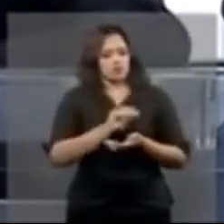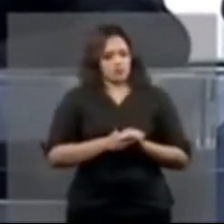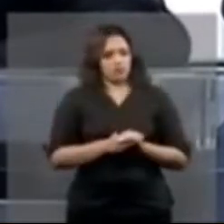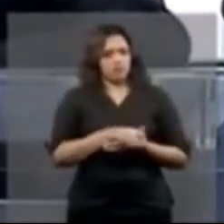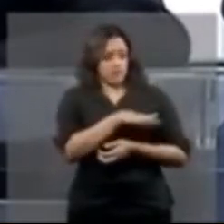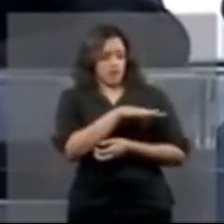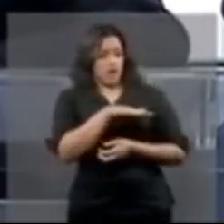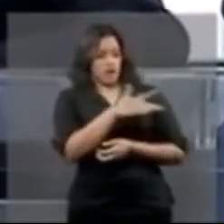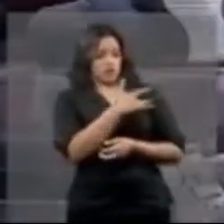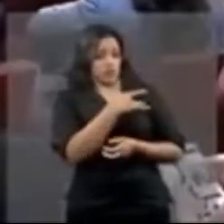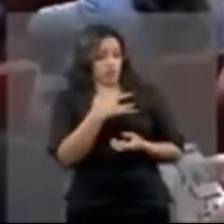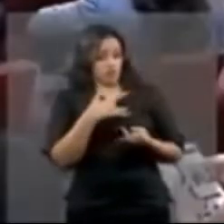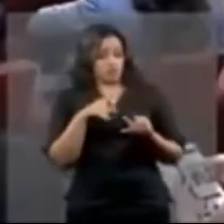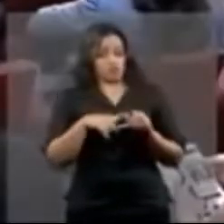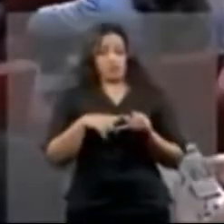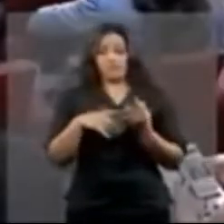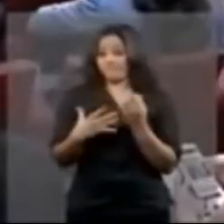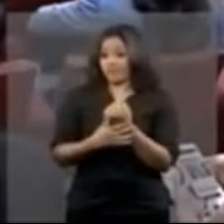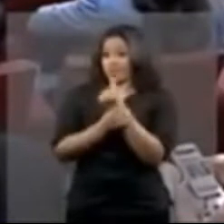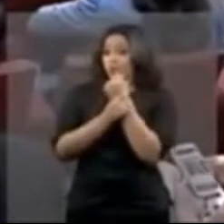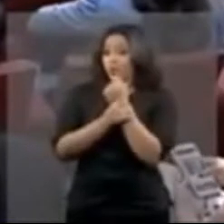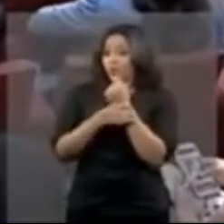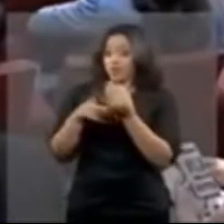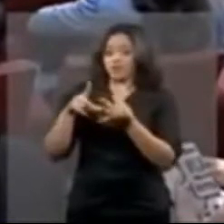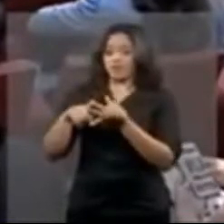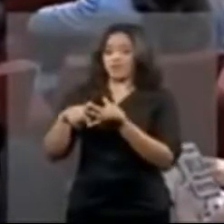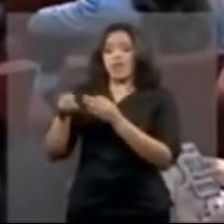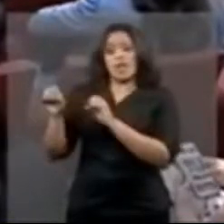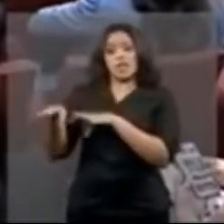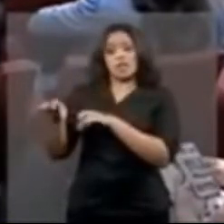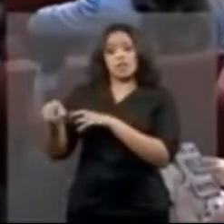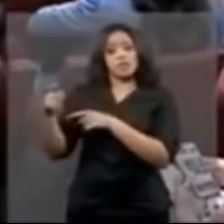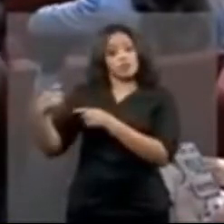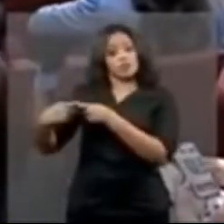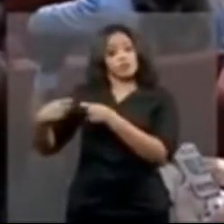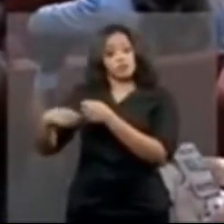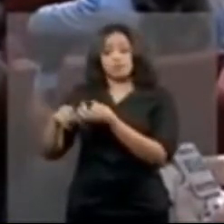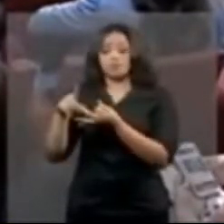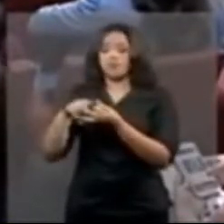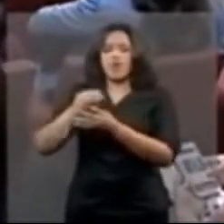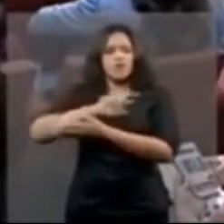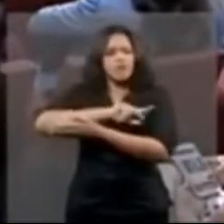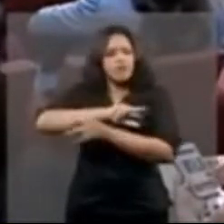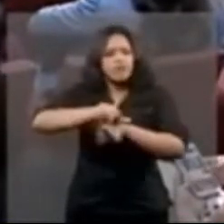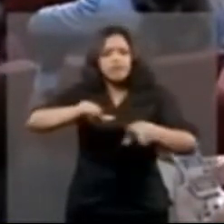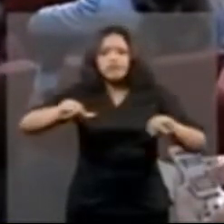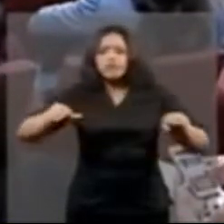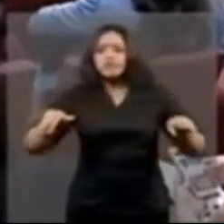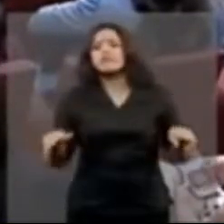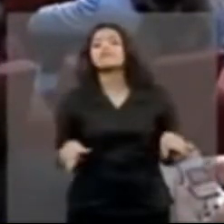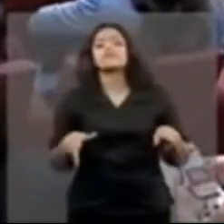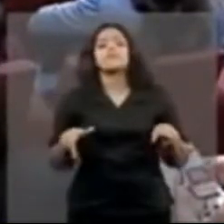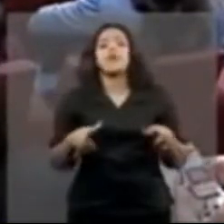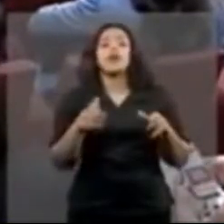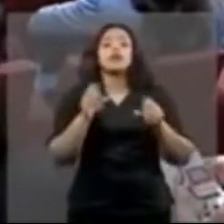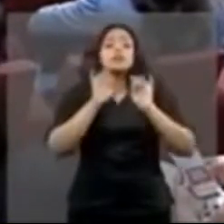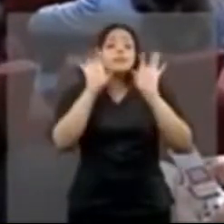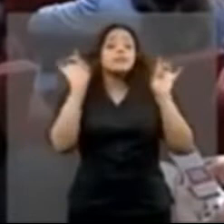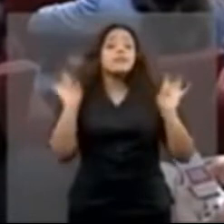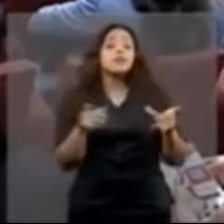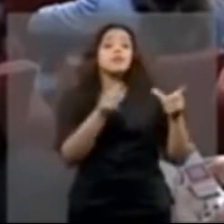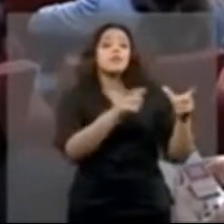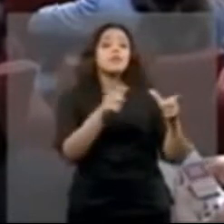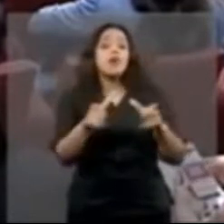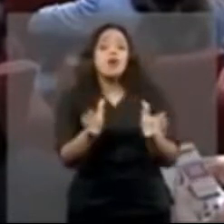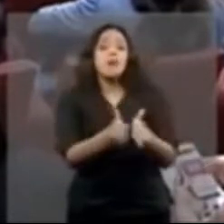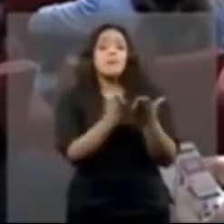saúde, da segurança, da educação sexual e, entre outros, especialmente nas localidades mais